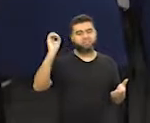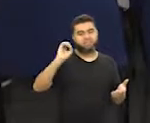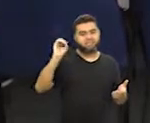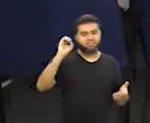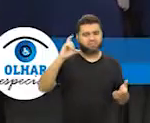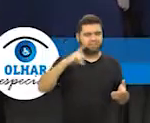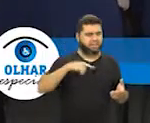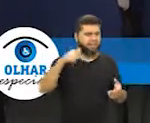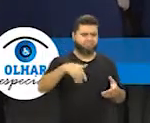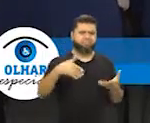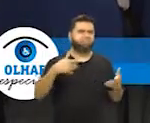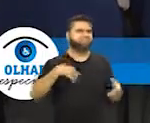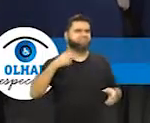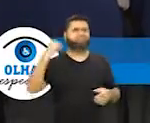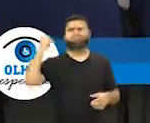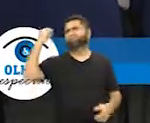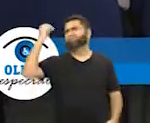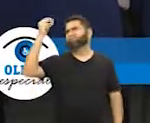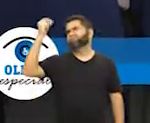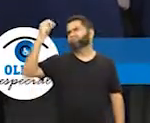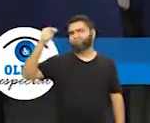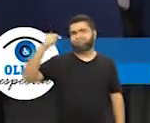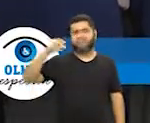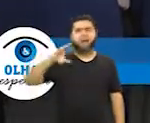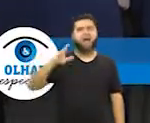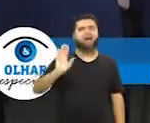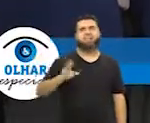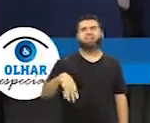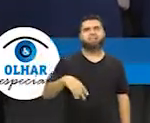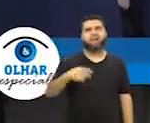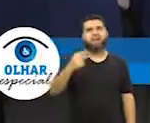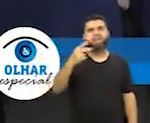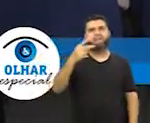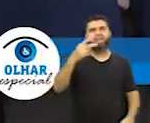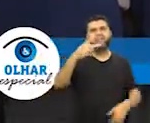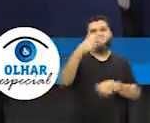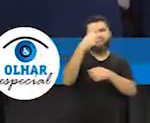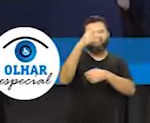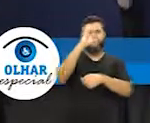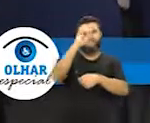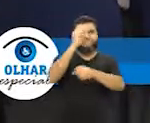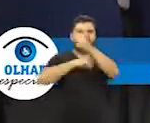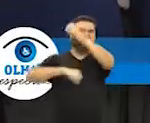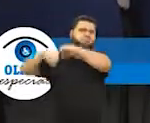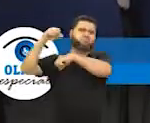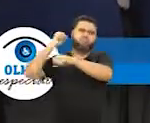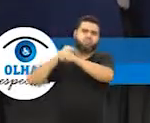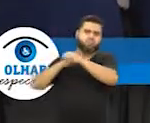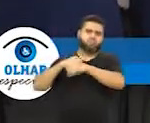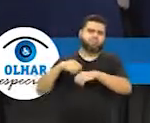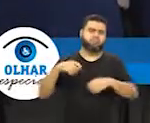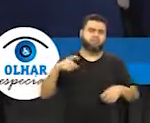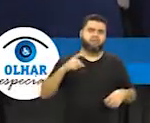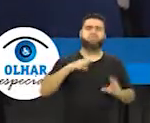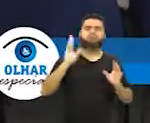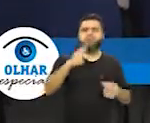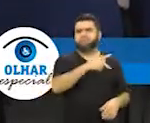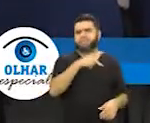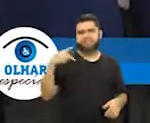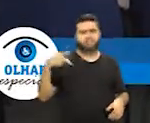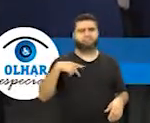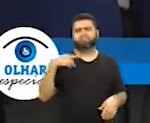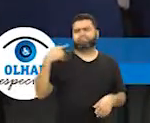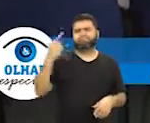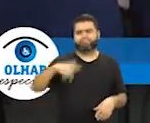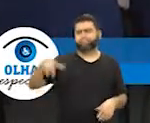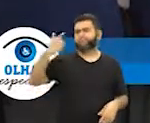nesse movimento há muitos anos, né? Há muitos anos, há mais de 20 anos estou na Pestalozzi, já fui presidente por